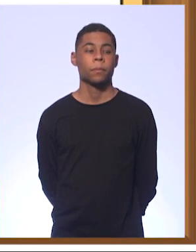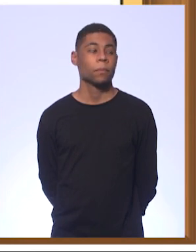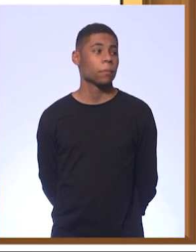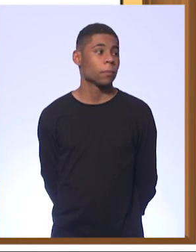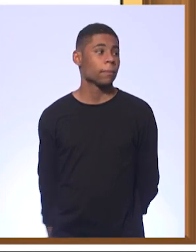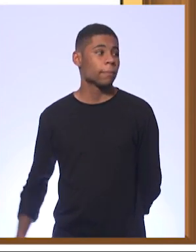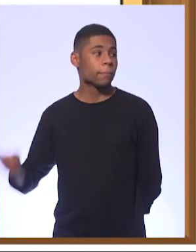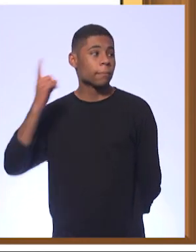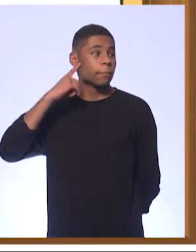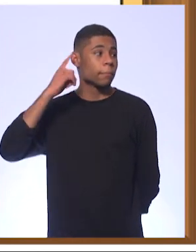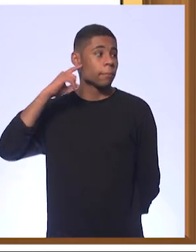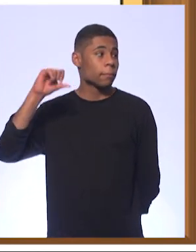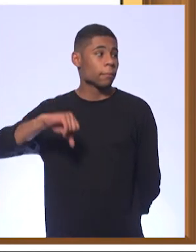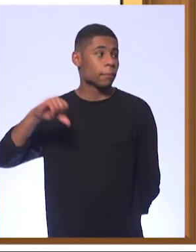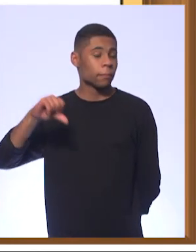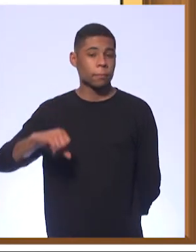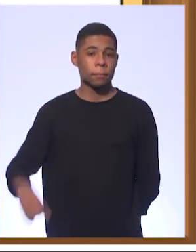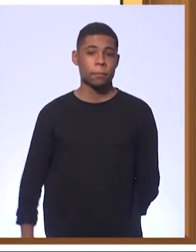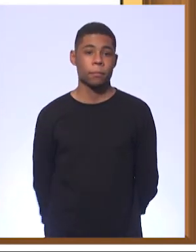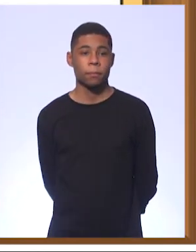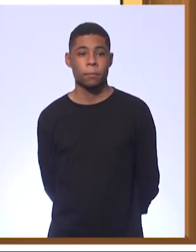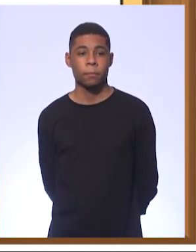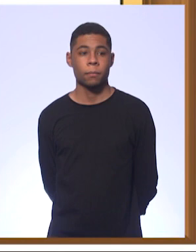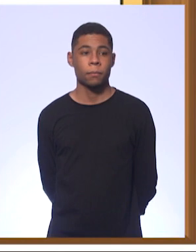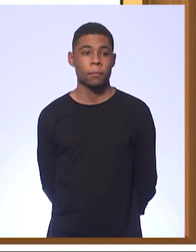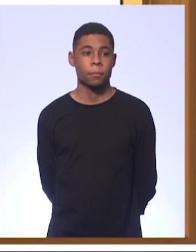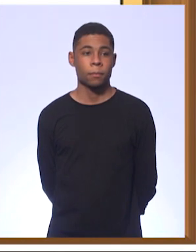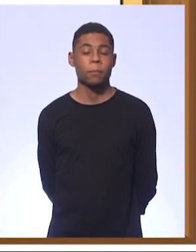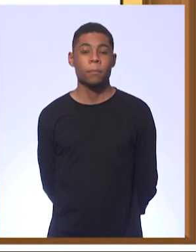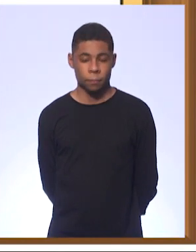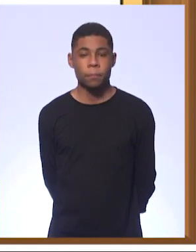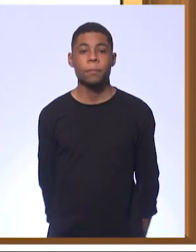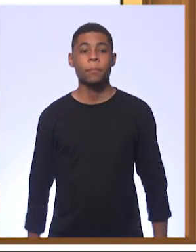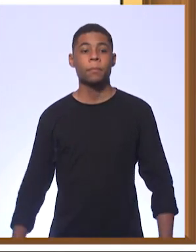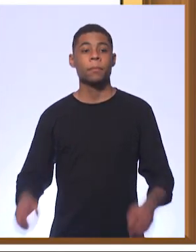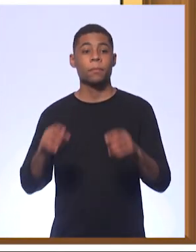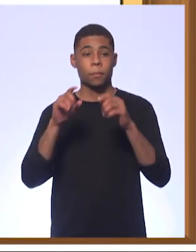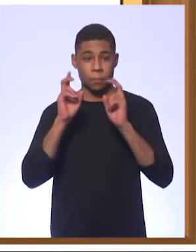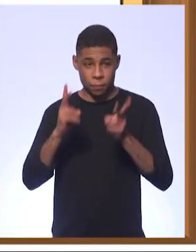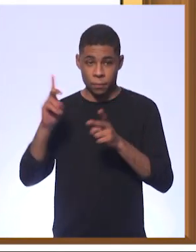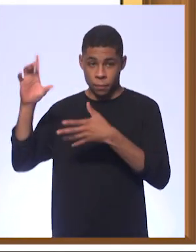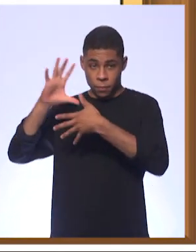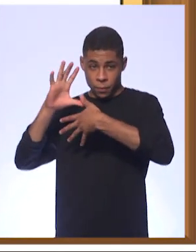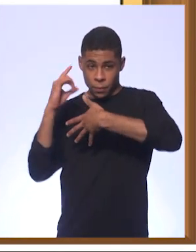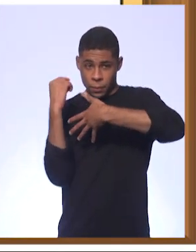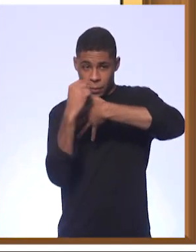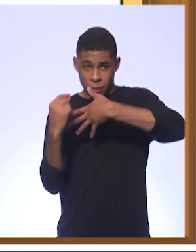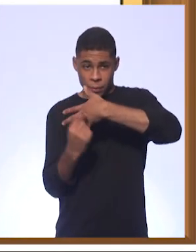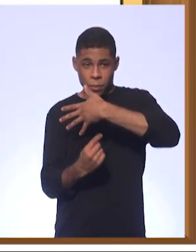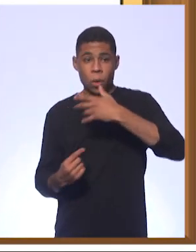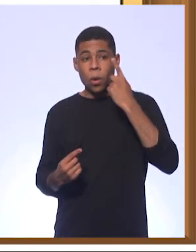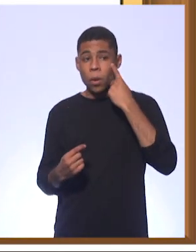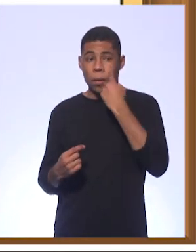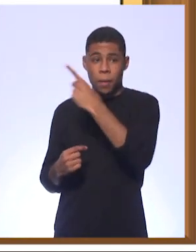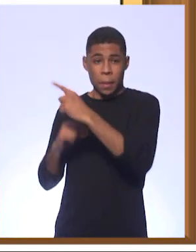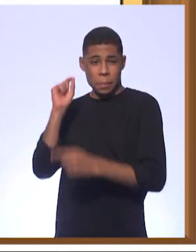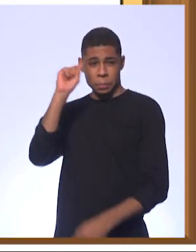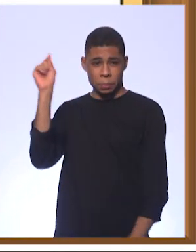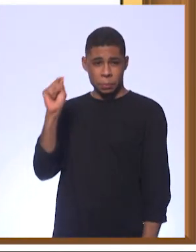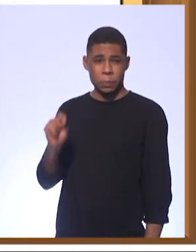daquilo que realmente importa. Então, você vai pegar um desses pontos que está e vai cada desses pontos aí da direita.